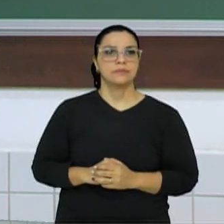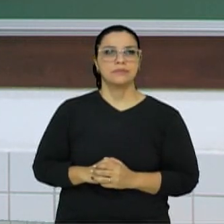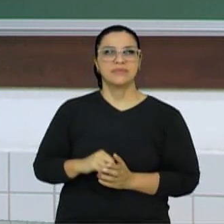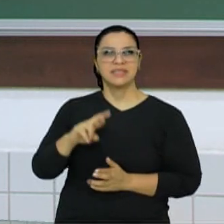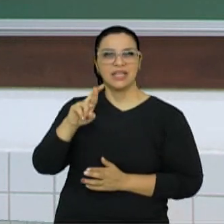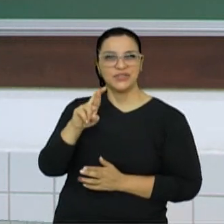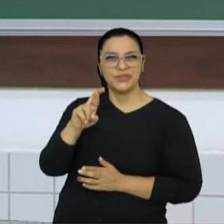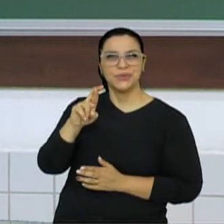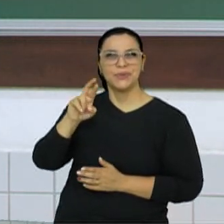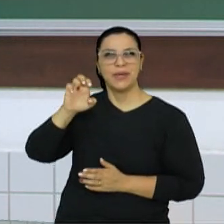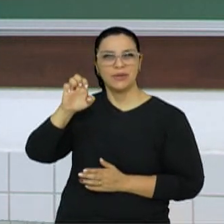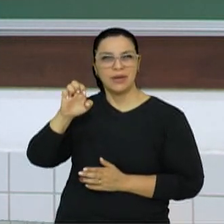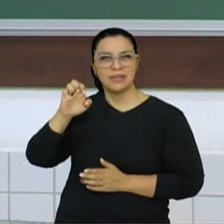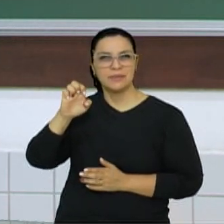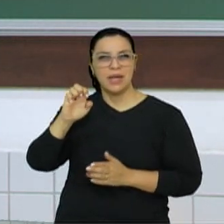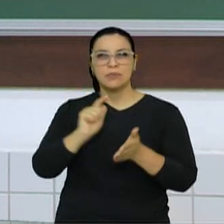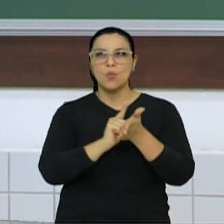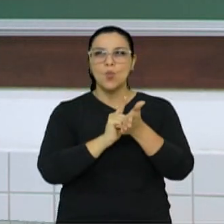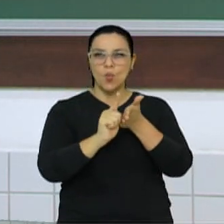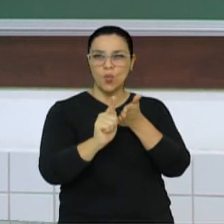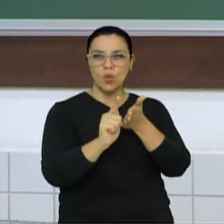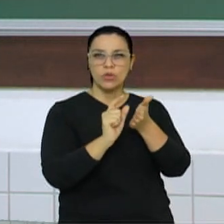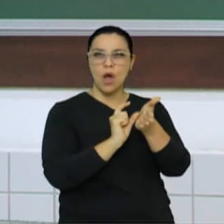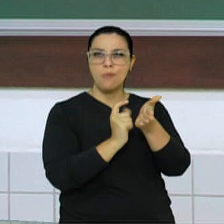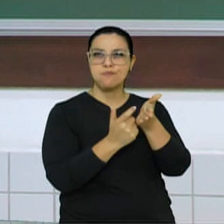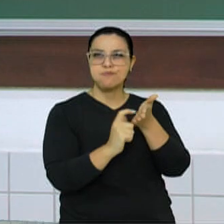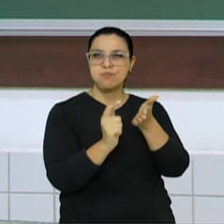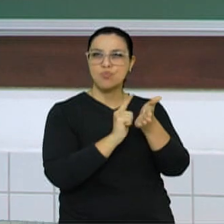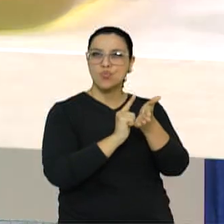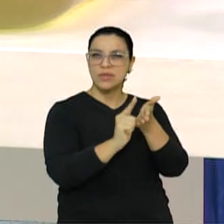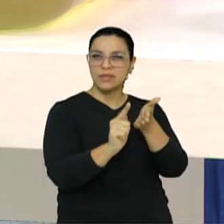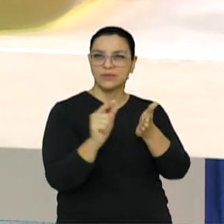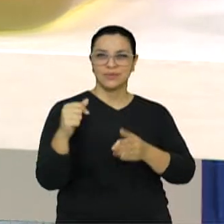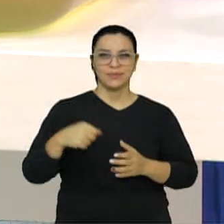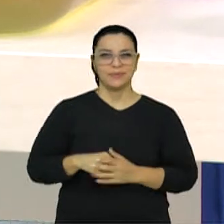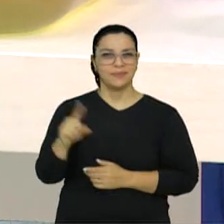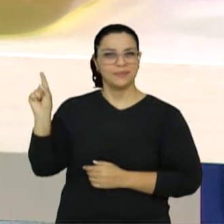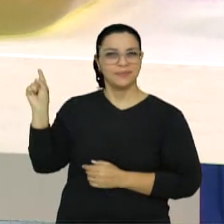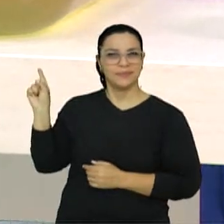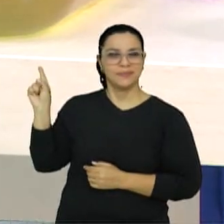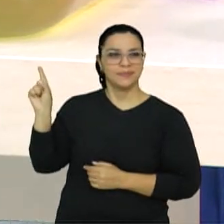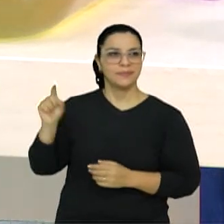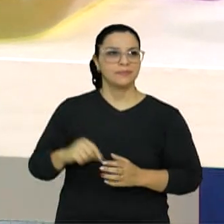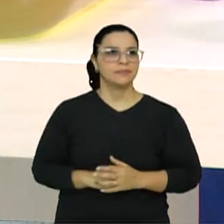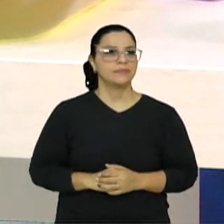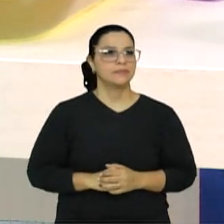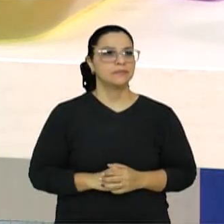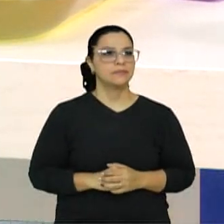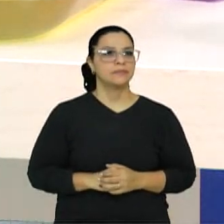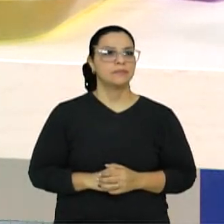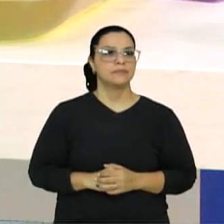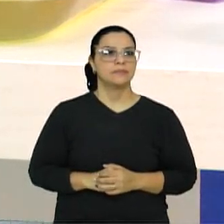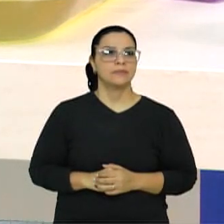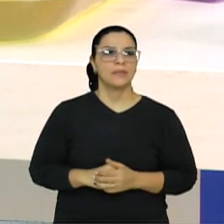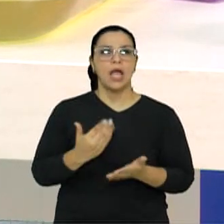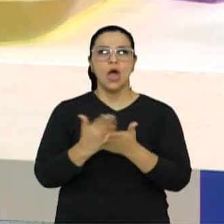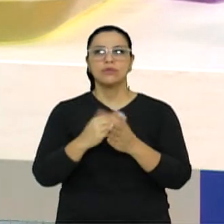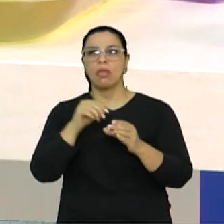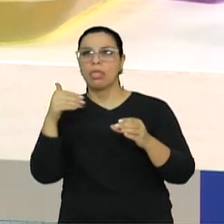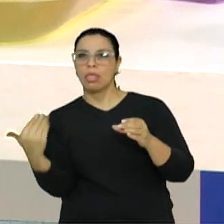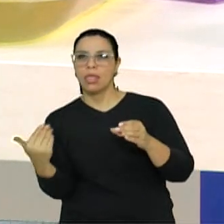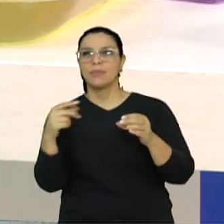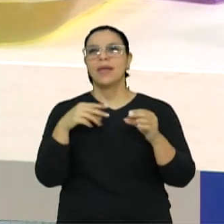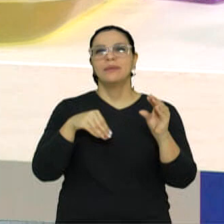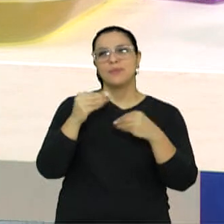Retículo endoplasmático agranuloso, aquele que não tem ribossomos, tá, gente? Então, coloquei ele aqui, tá? Alguns vão tombar, é normal,